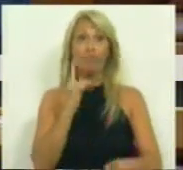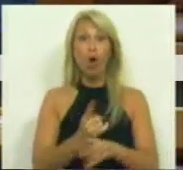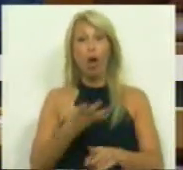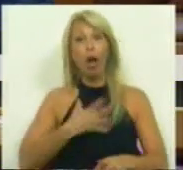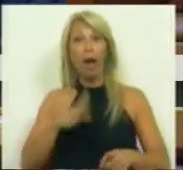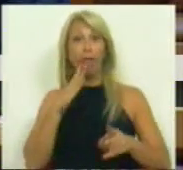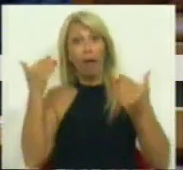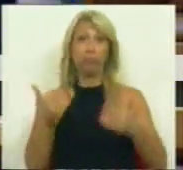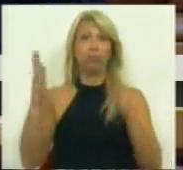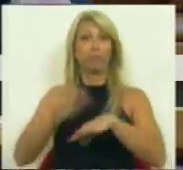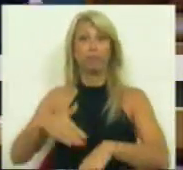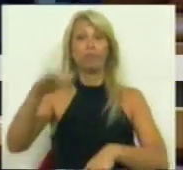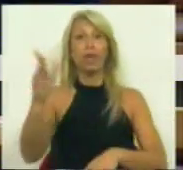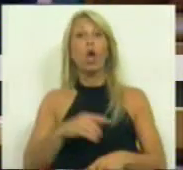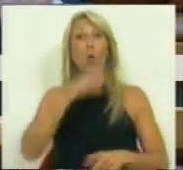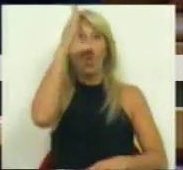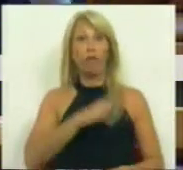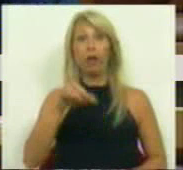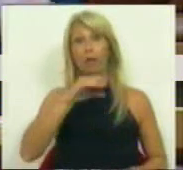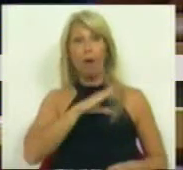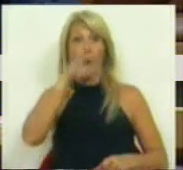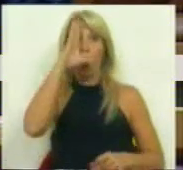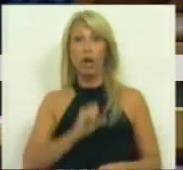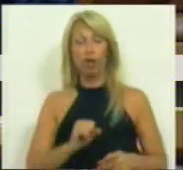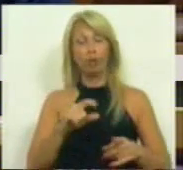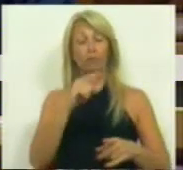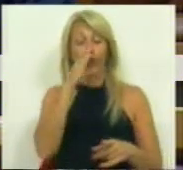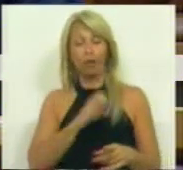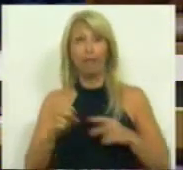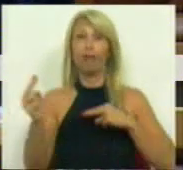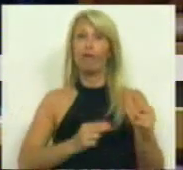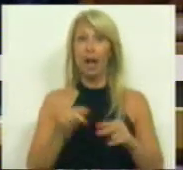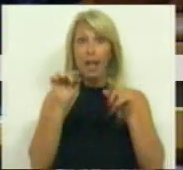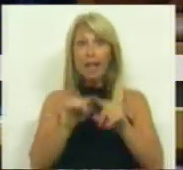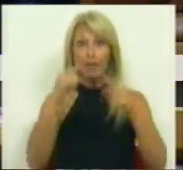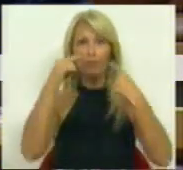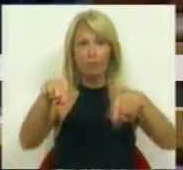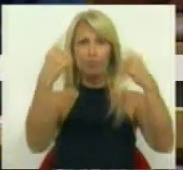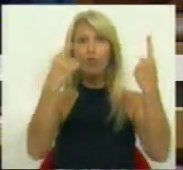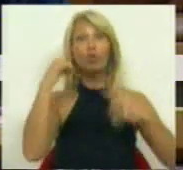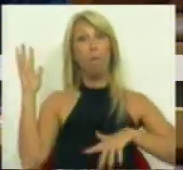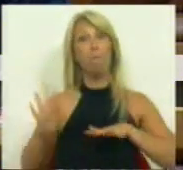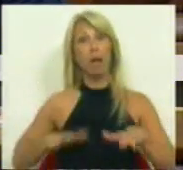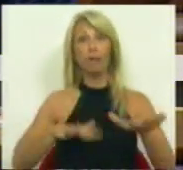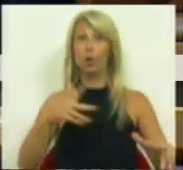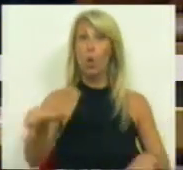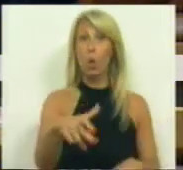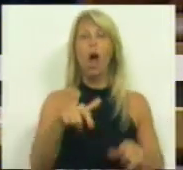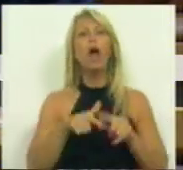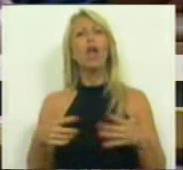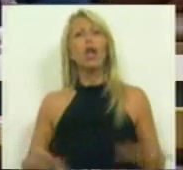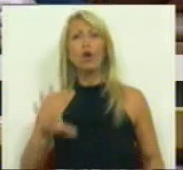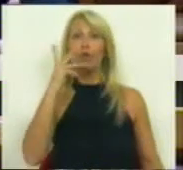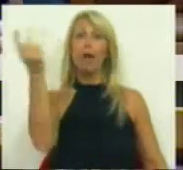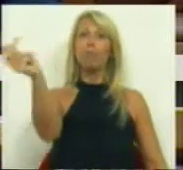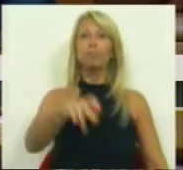das Finanças. Isso é que foi expresso nas ruas, nas manifestações. E hoje, quando nos vêm aqui dizer que já